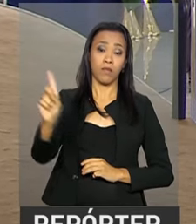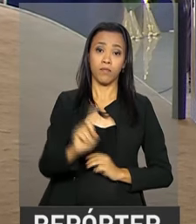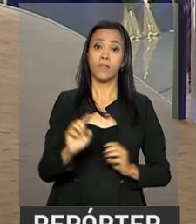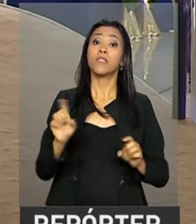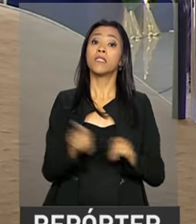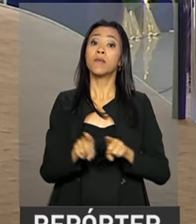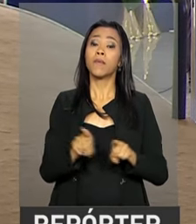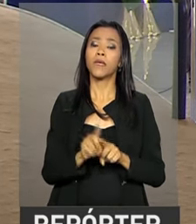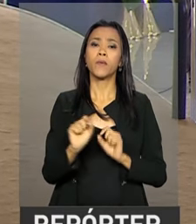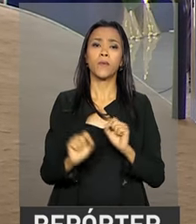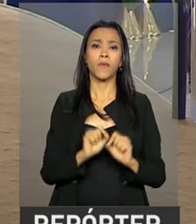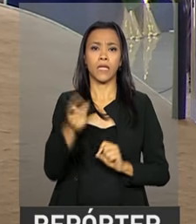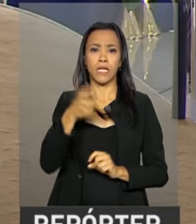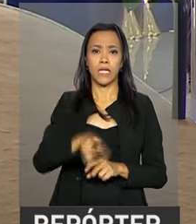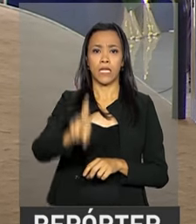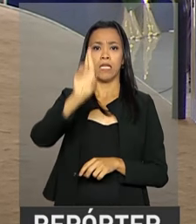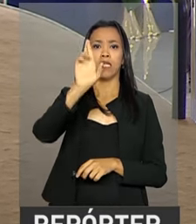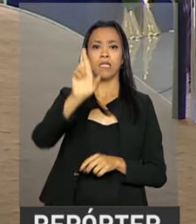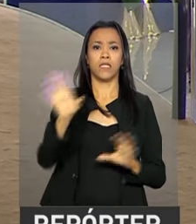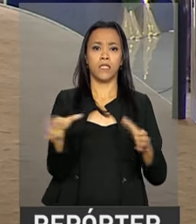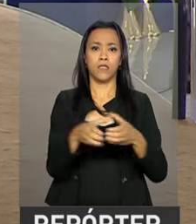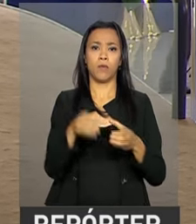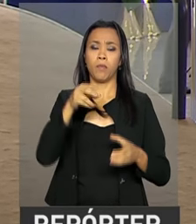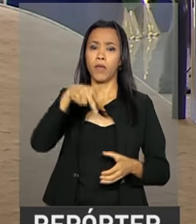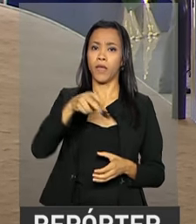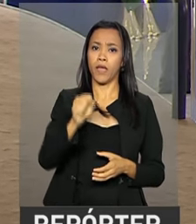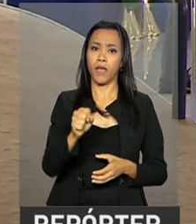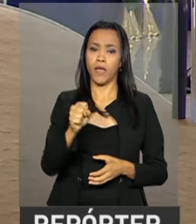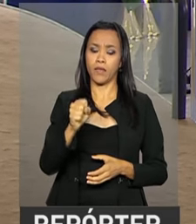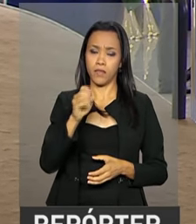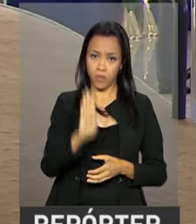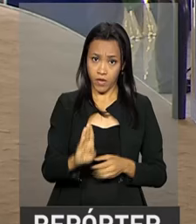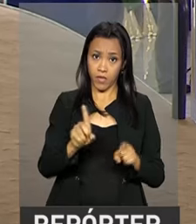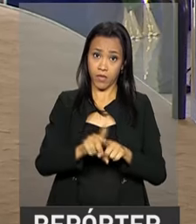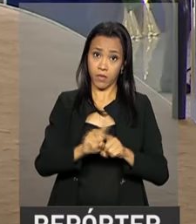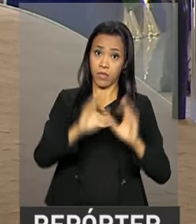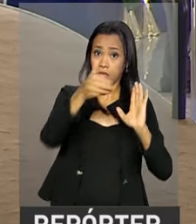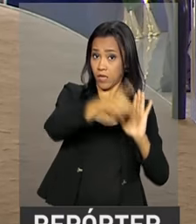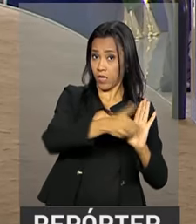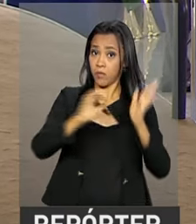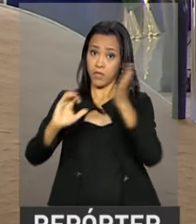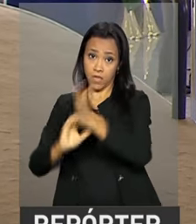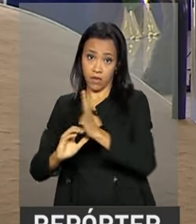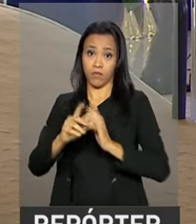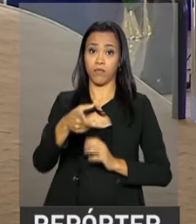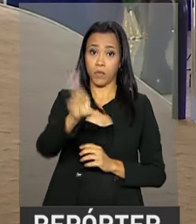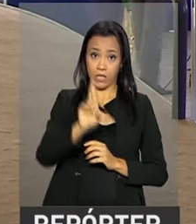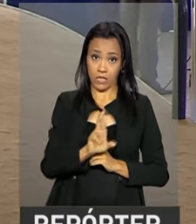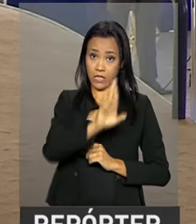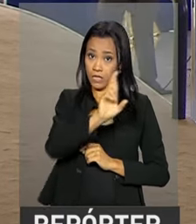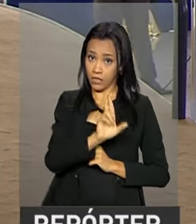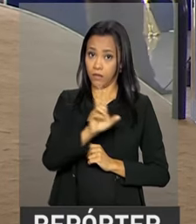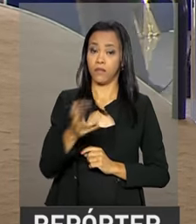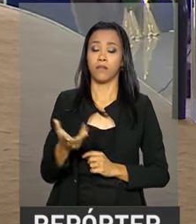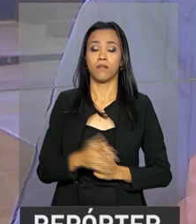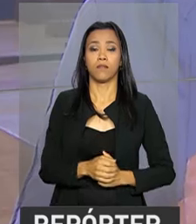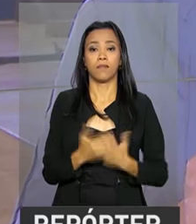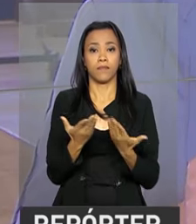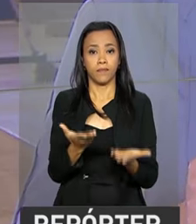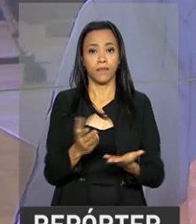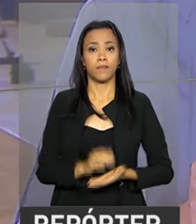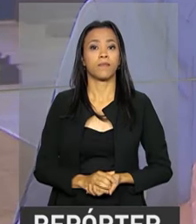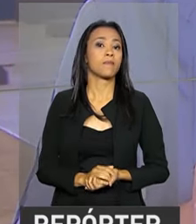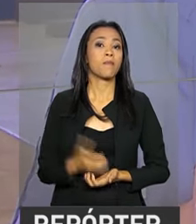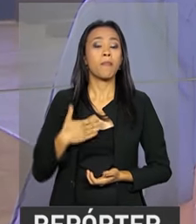França, e também os líderes do PSB no Senado, Fernando Bezerra, e na Câmara, Tereza Cristina. É com você, Leandro. Tá